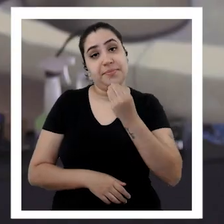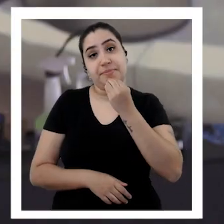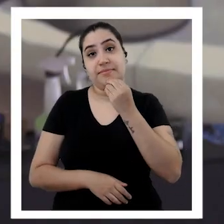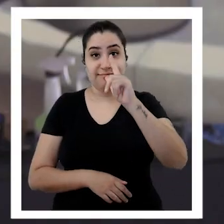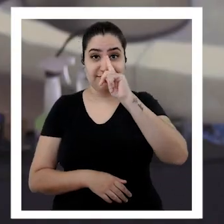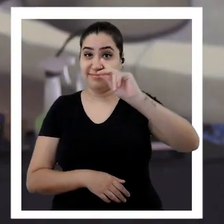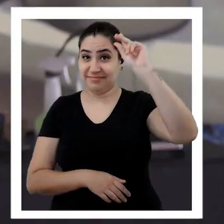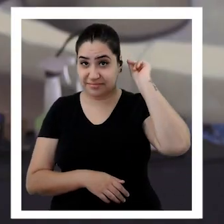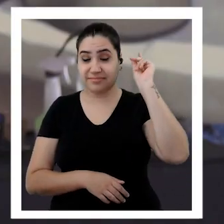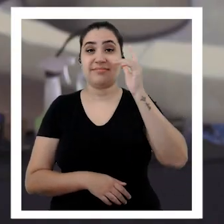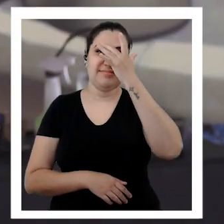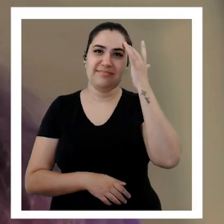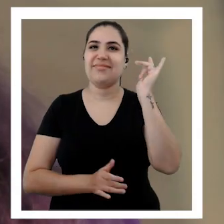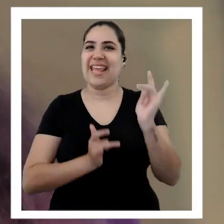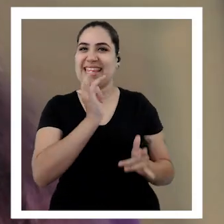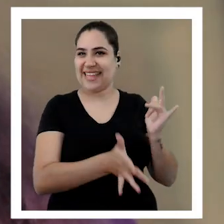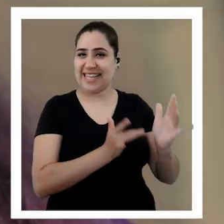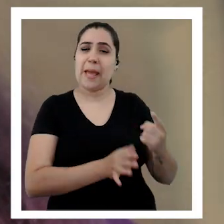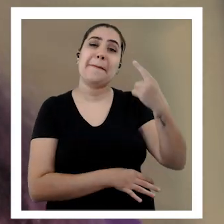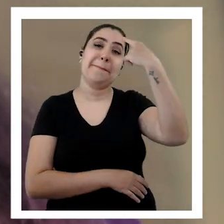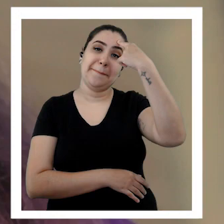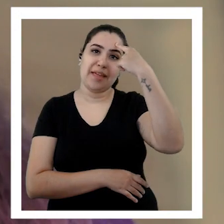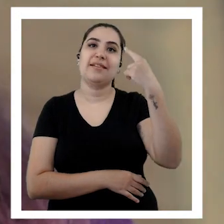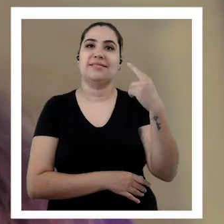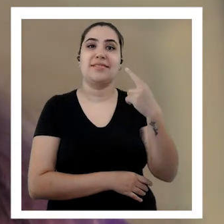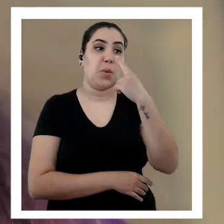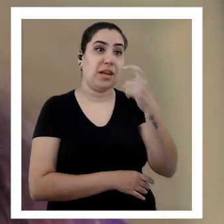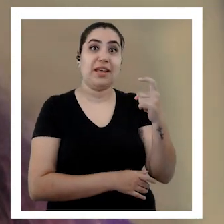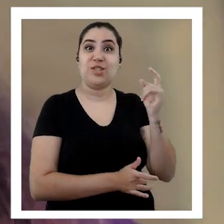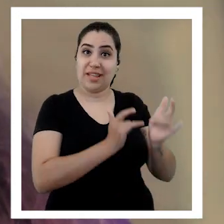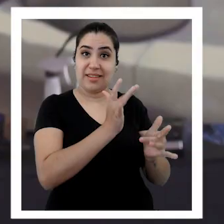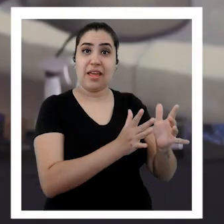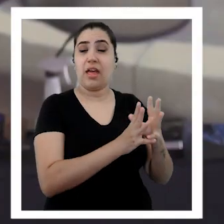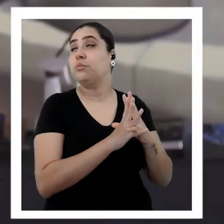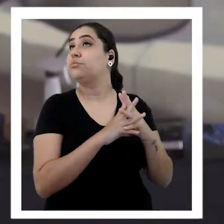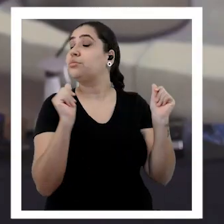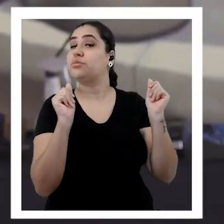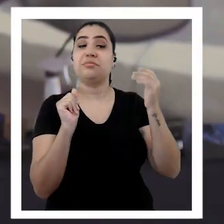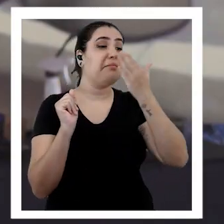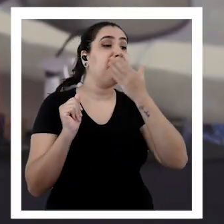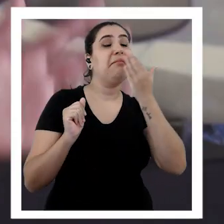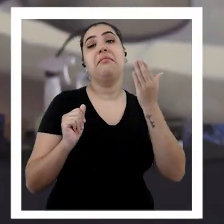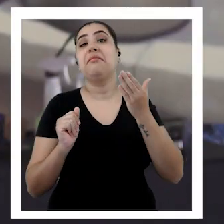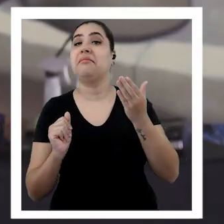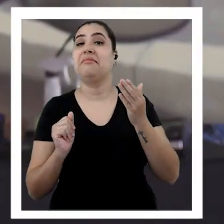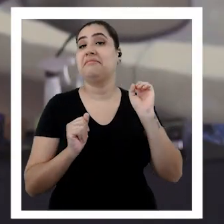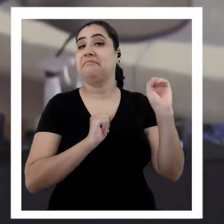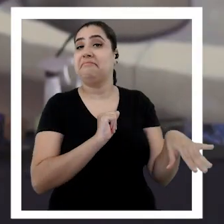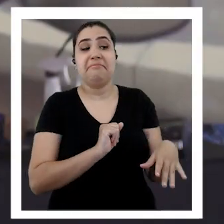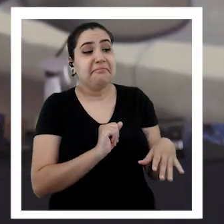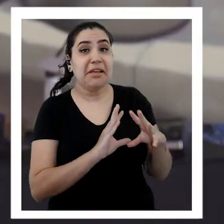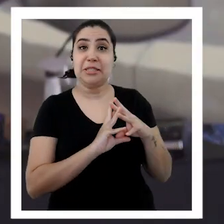bem provável que na Grécia Antiga, os geradores de resíduo também tinham essa impressão, que os resíduos